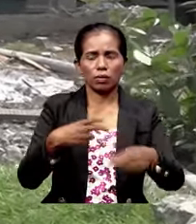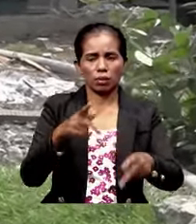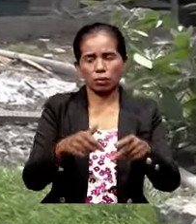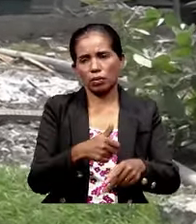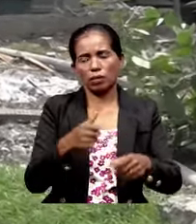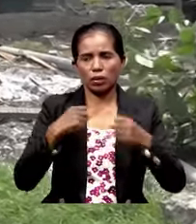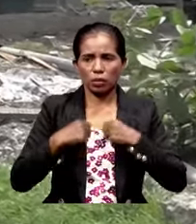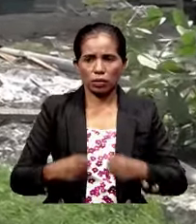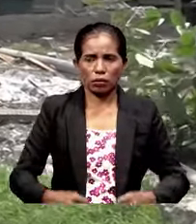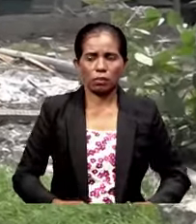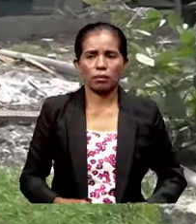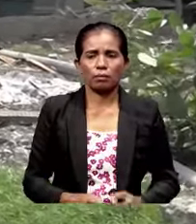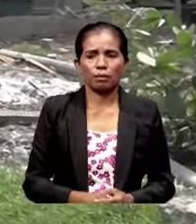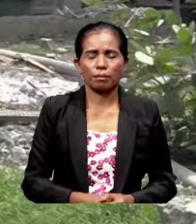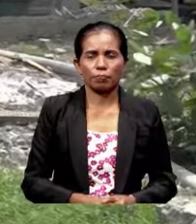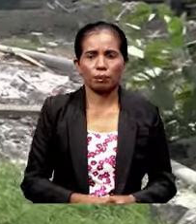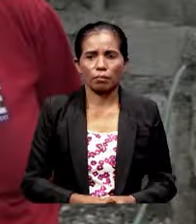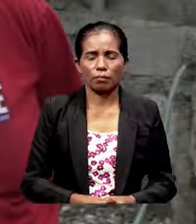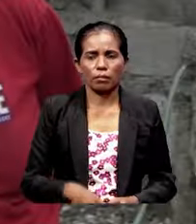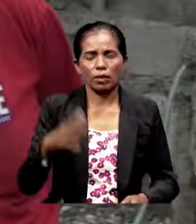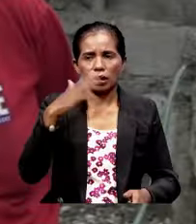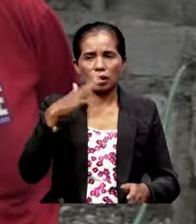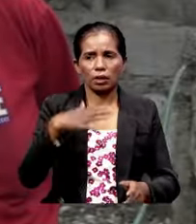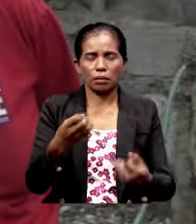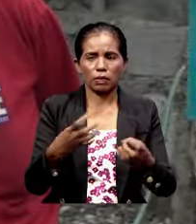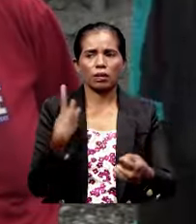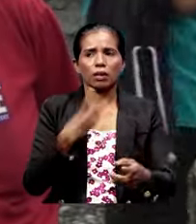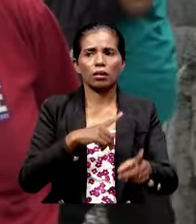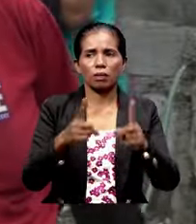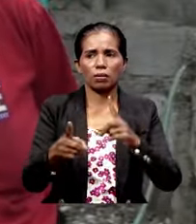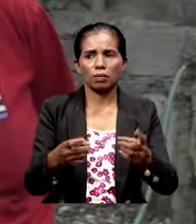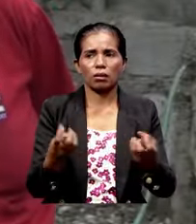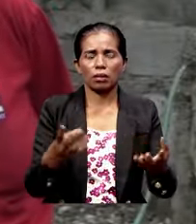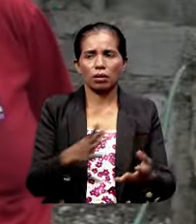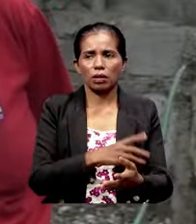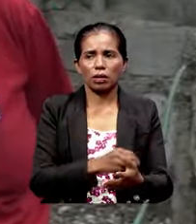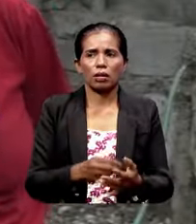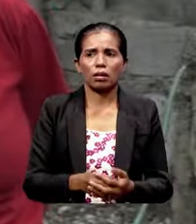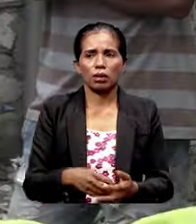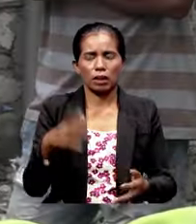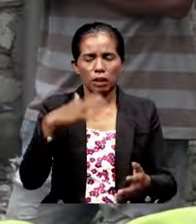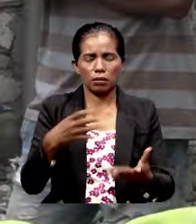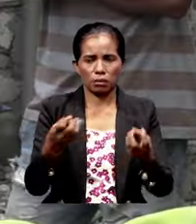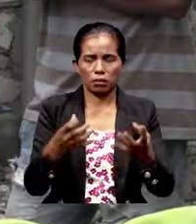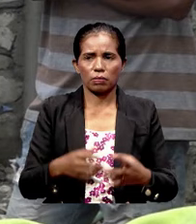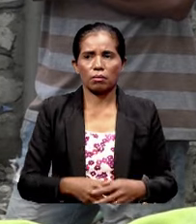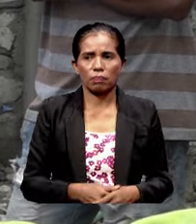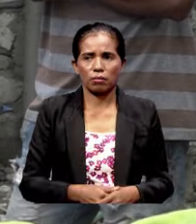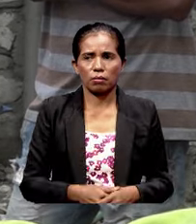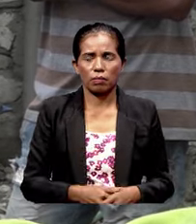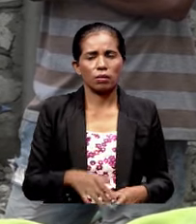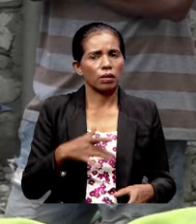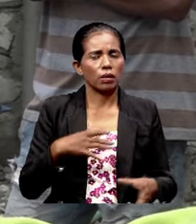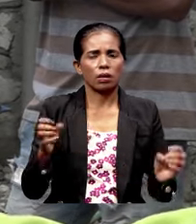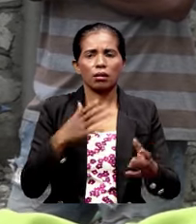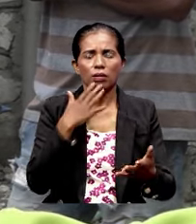ne saúde. Isso é só mãe, isso é uma casa. Da colher da dauk, mas agora a nem muda dauk, isso não fatem. Era lá dundi a